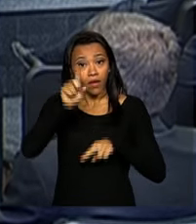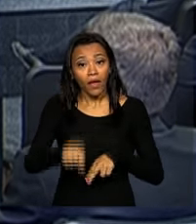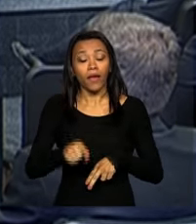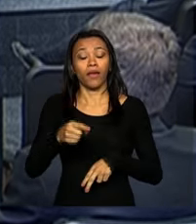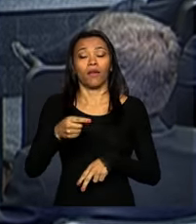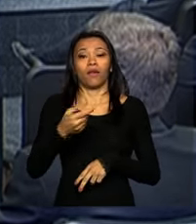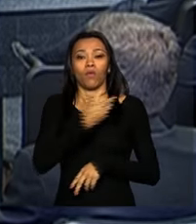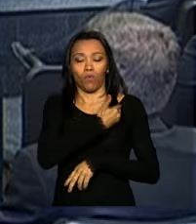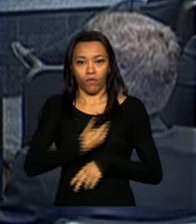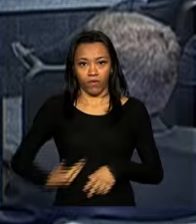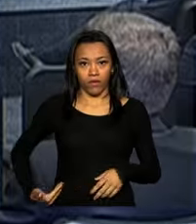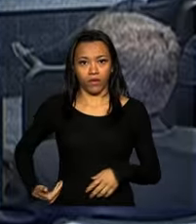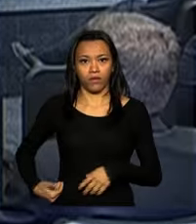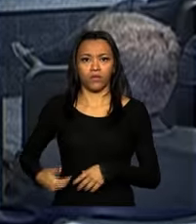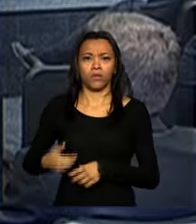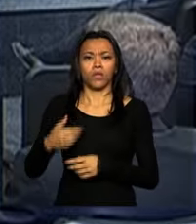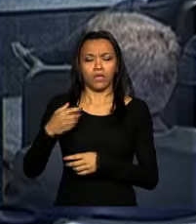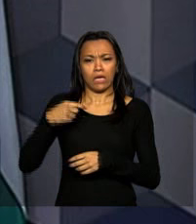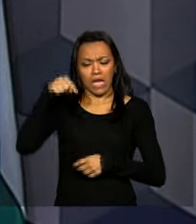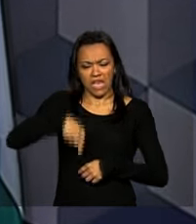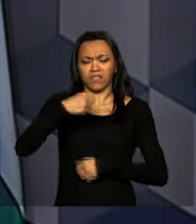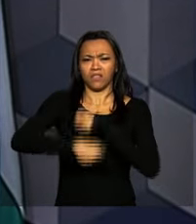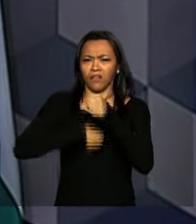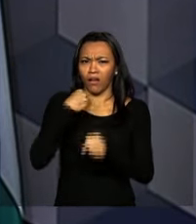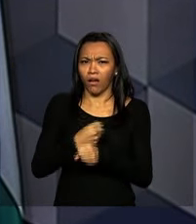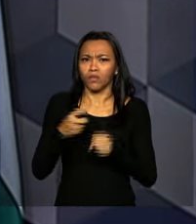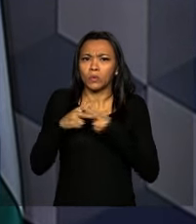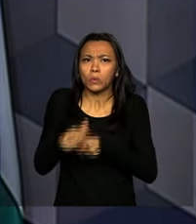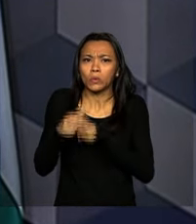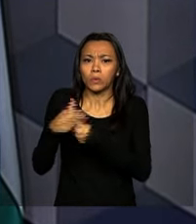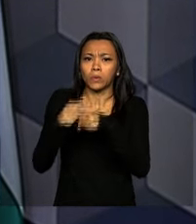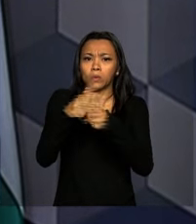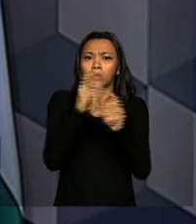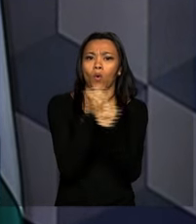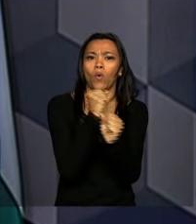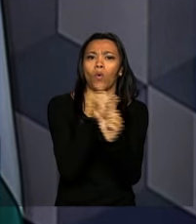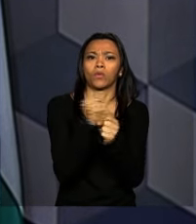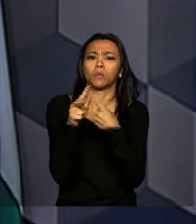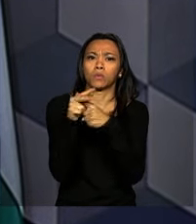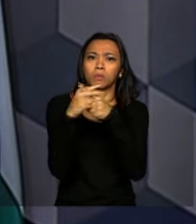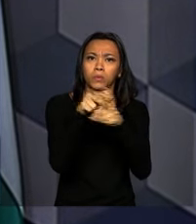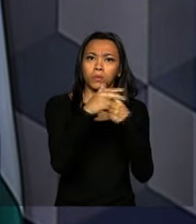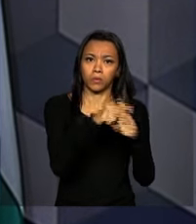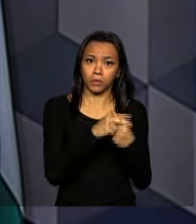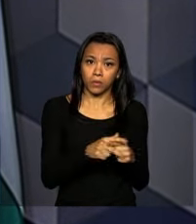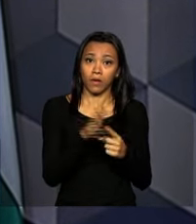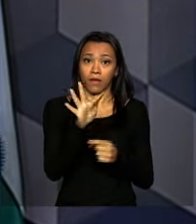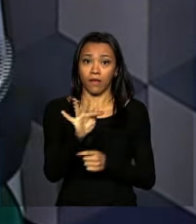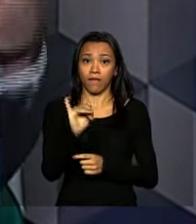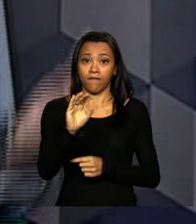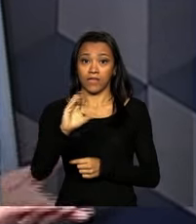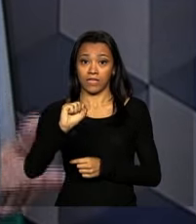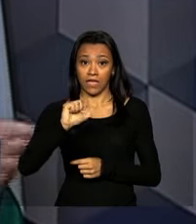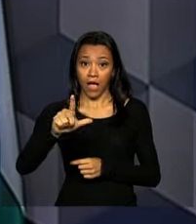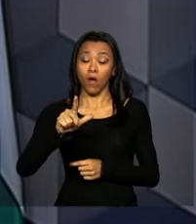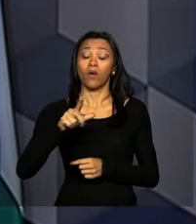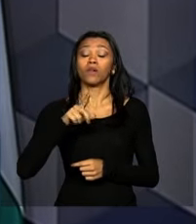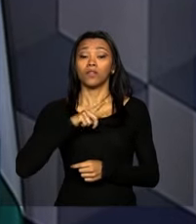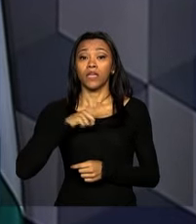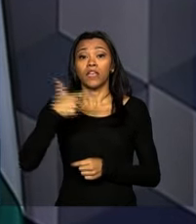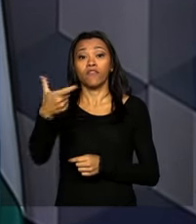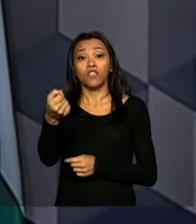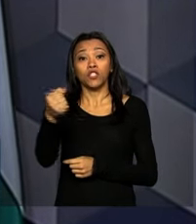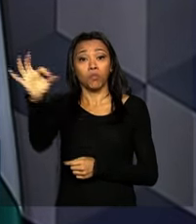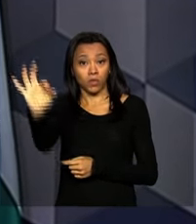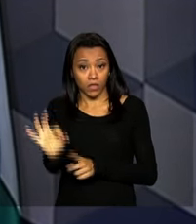governo, mesmo no ano de ajuste fiscal, destina um aumento de mais de 20% em relação ao ano anterior de